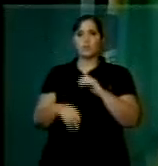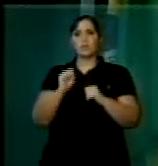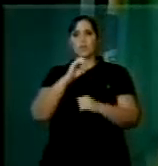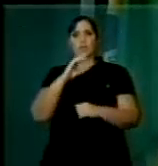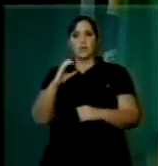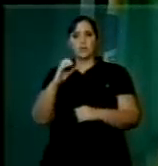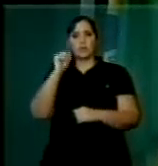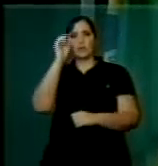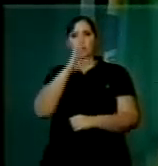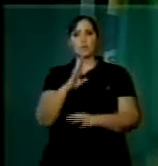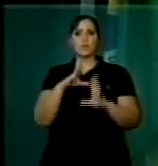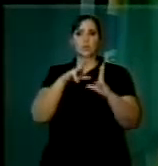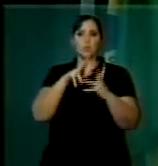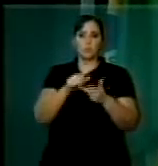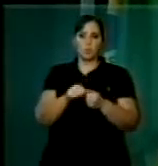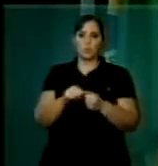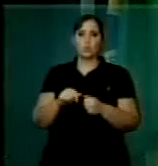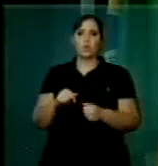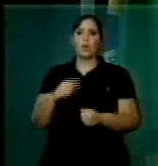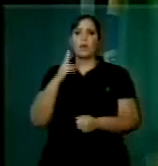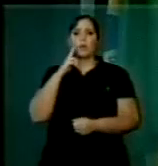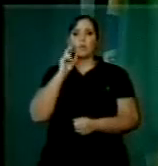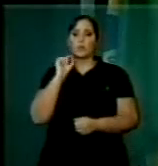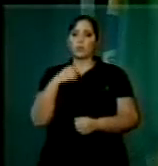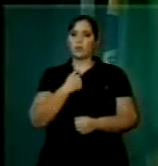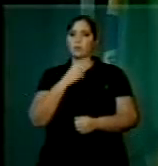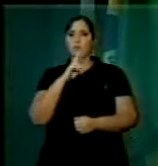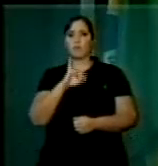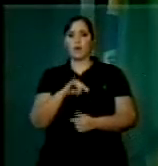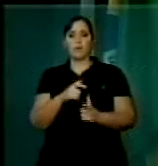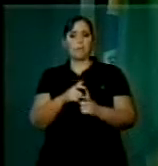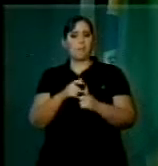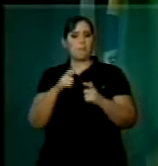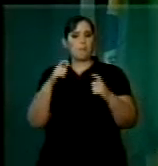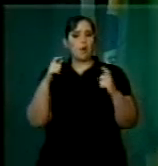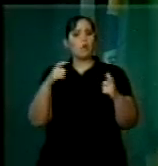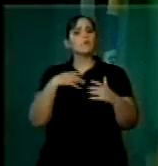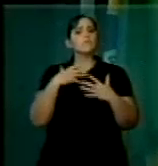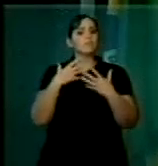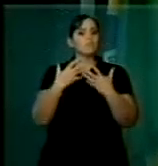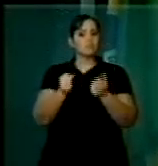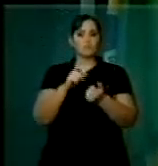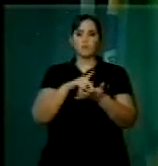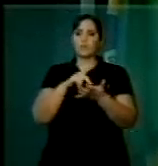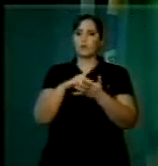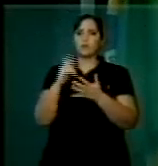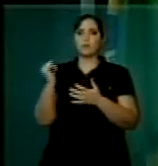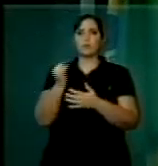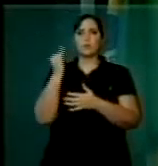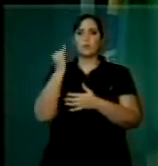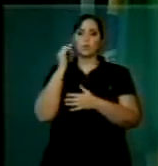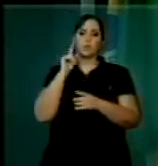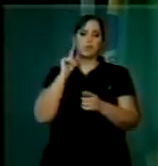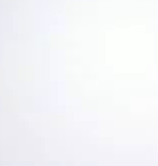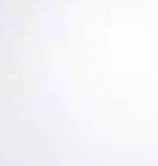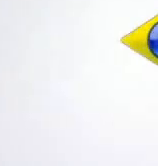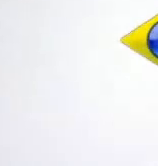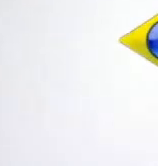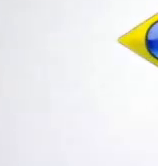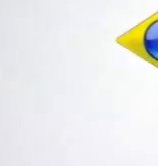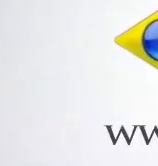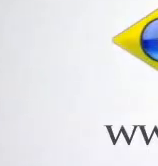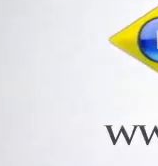Vale lembrar que nós homens, pelo menos a maioria, reconhecemos a importância, o papel da mulher em nossas vidas. Muito obrigado.